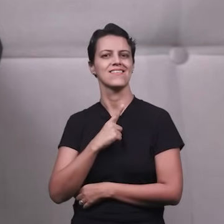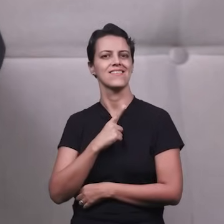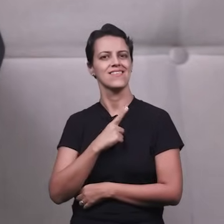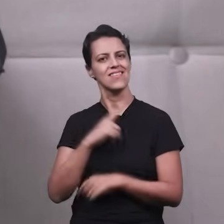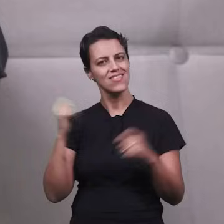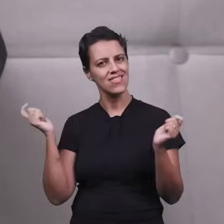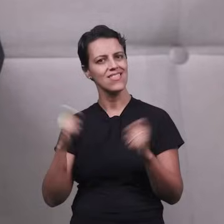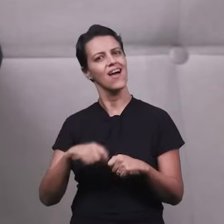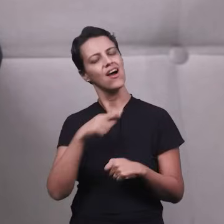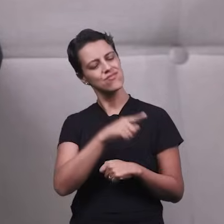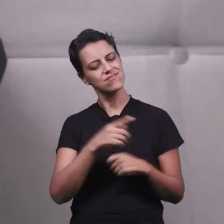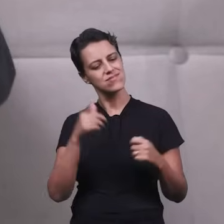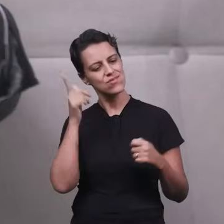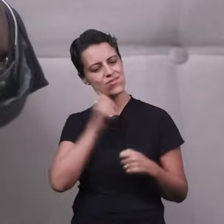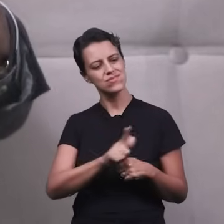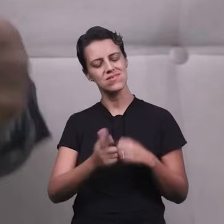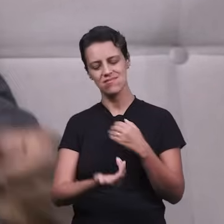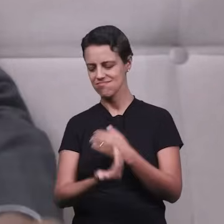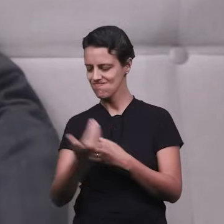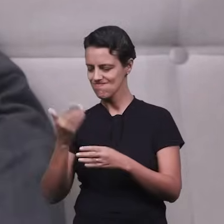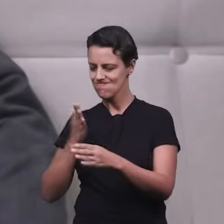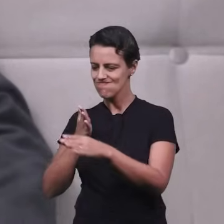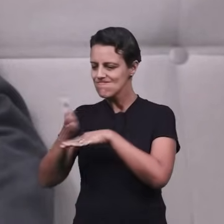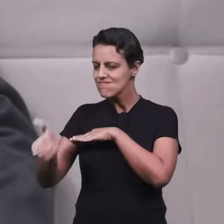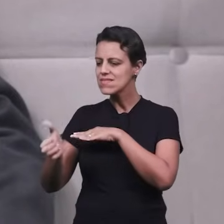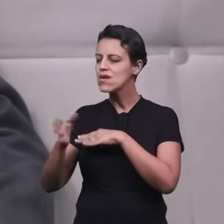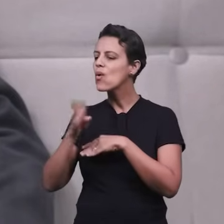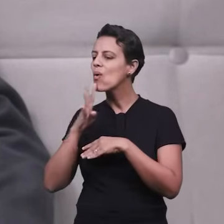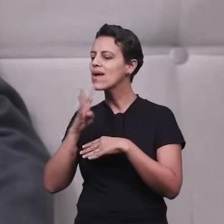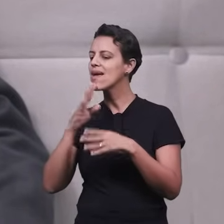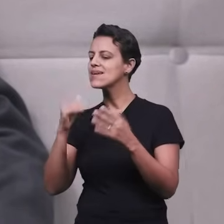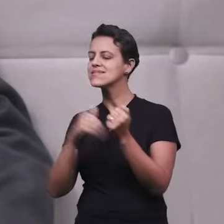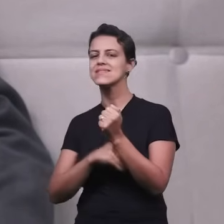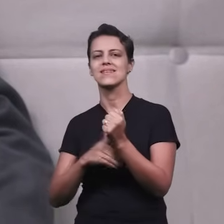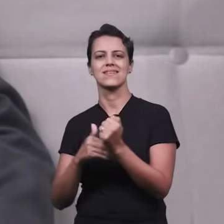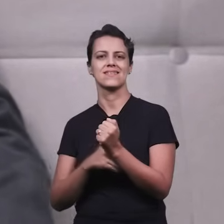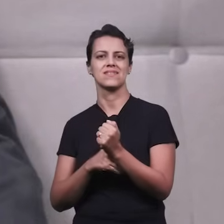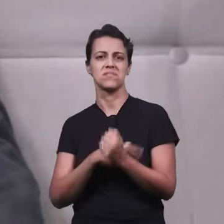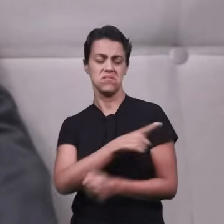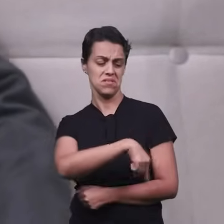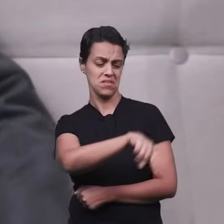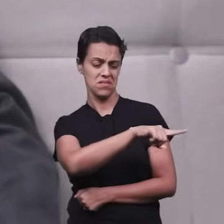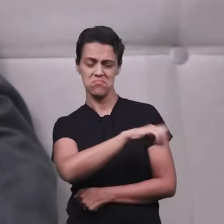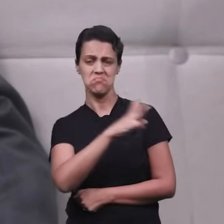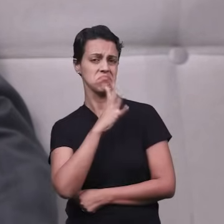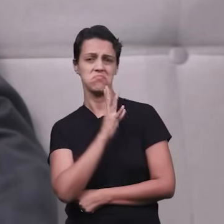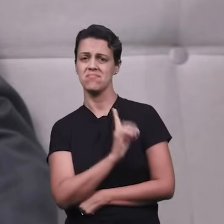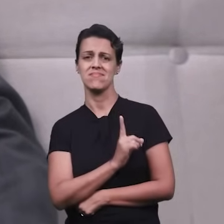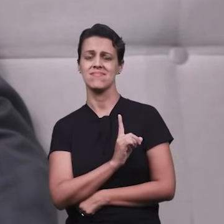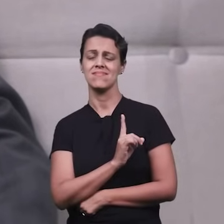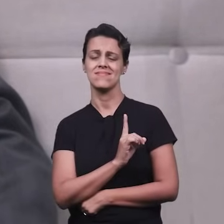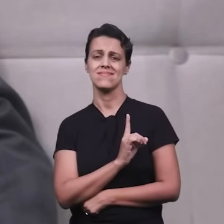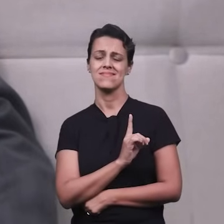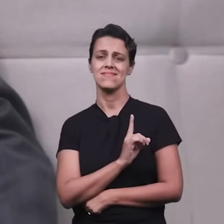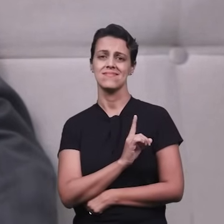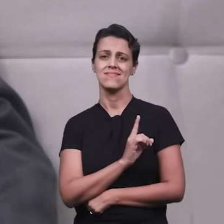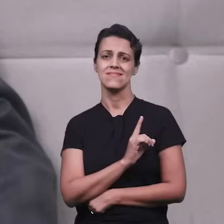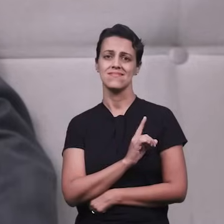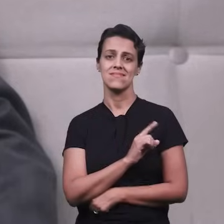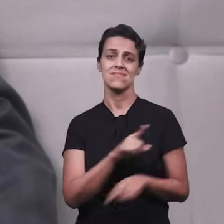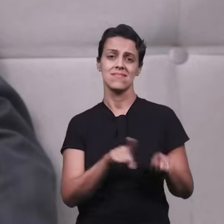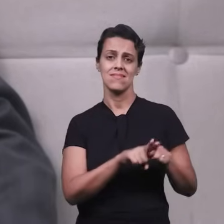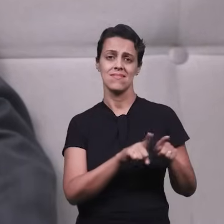essa recâmara, conhecer segredos em que o mundo não conhece. E a tradição, a religião, muita gente não vai